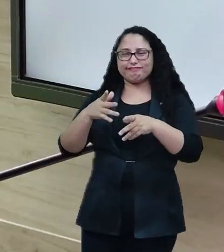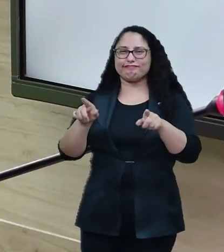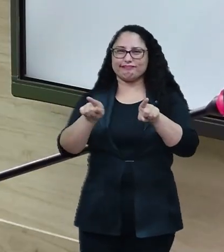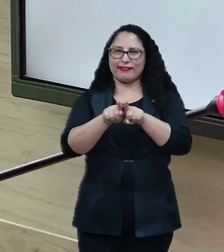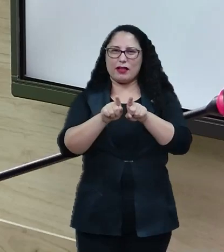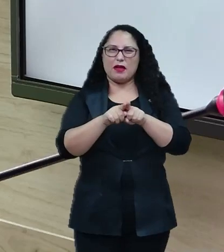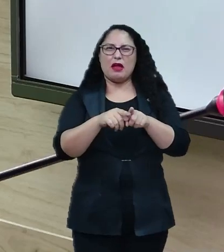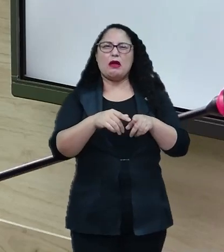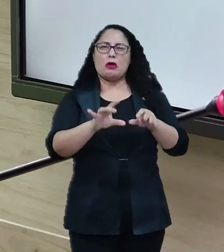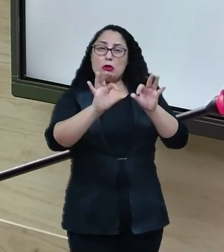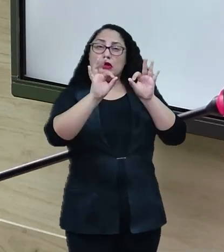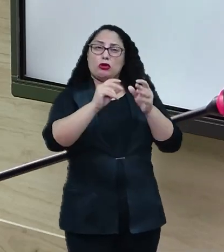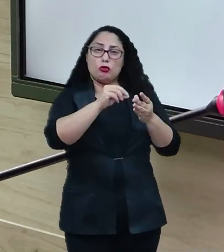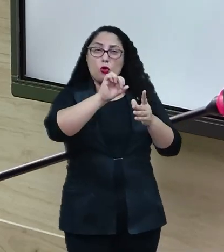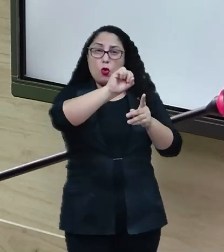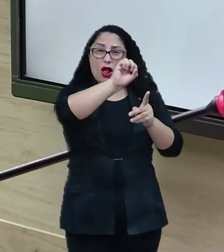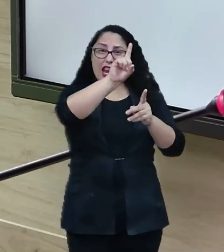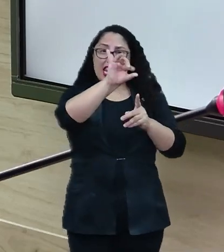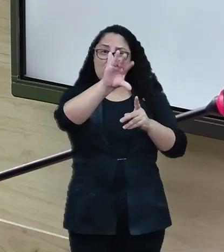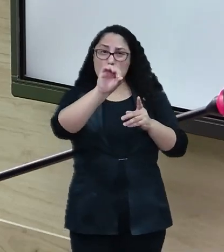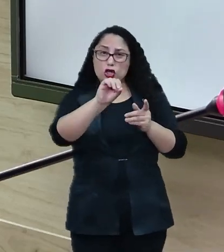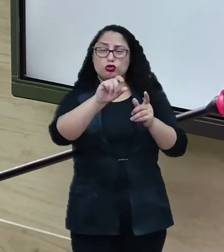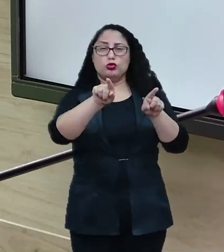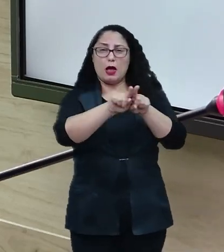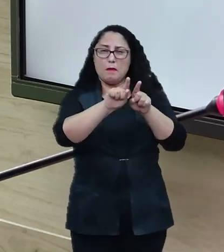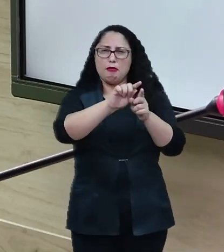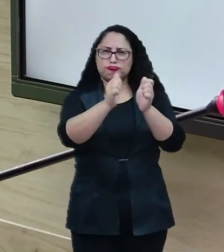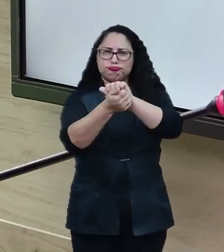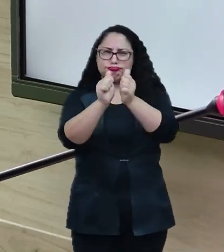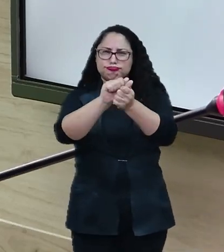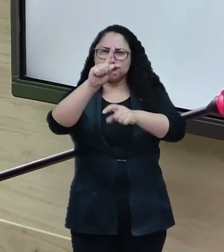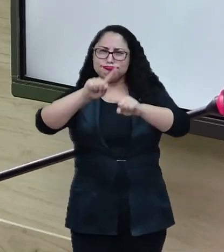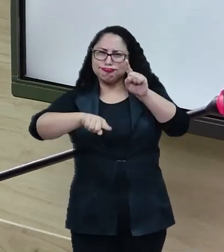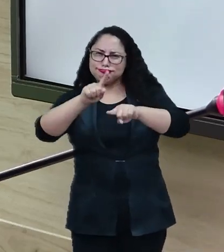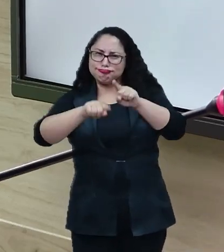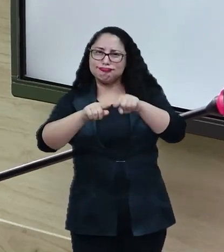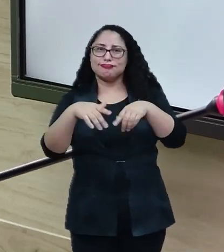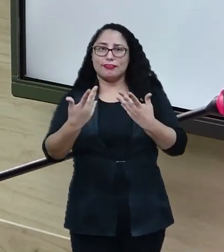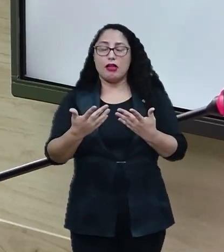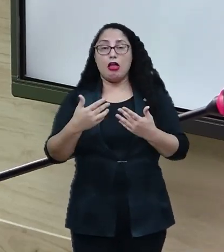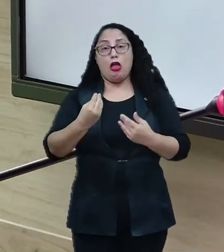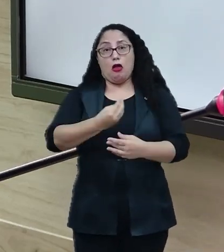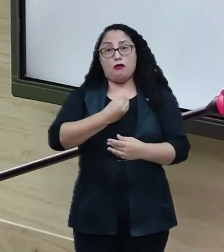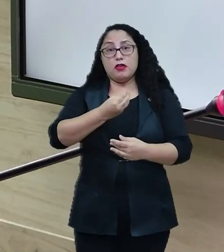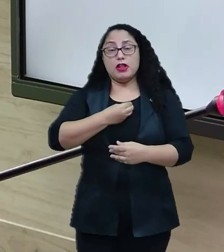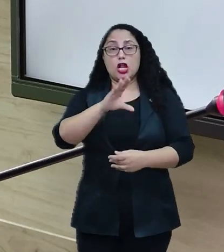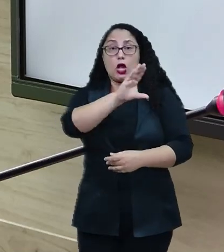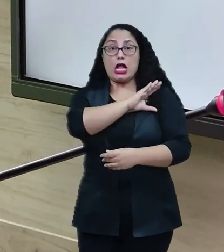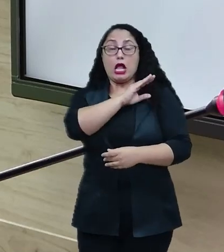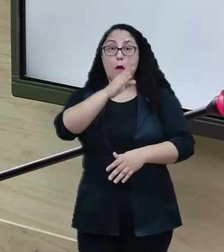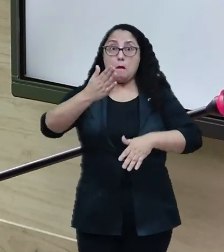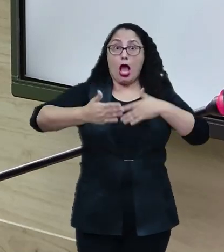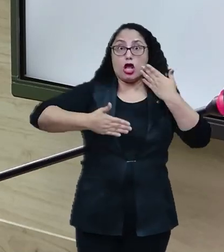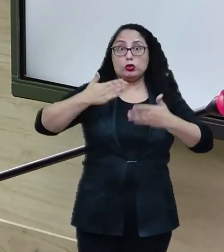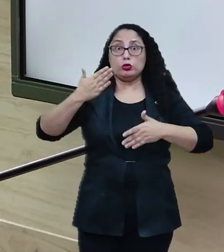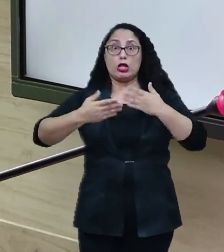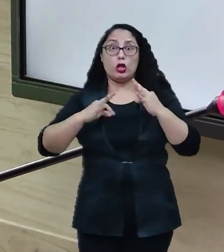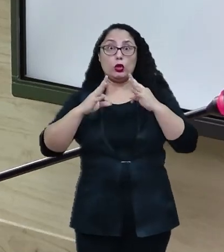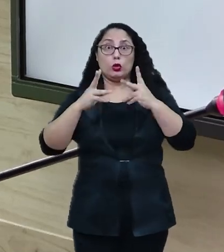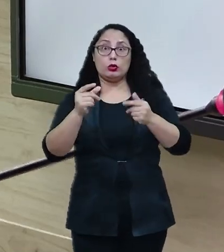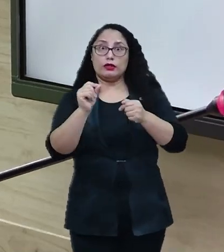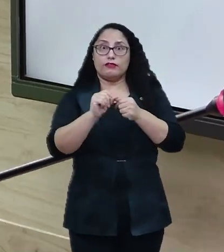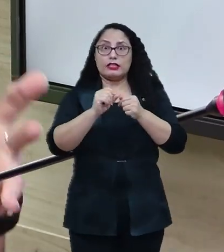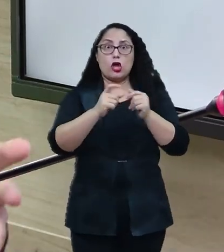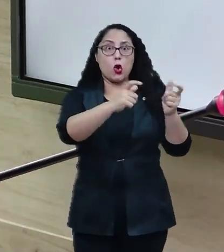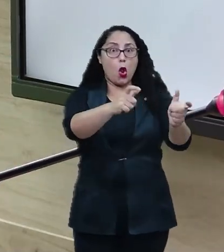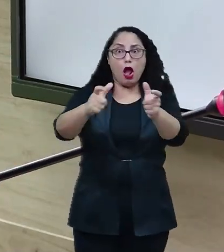o descarte correto do material reciclável, né? Eu também eu morei no Canadá um tempo e me assustava bastante, que tudo que você ia fazer